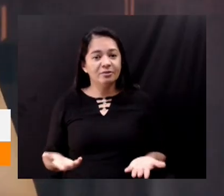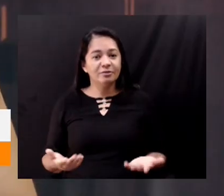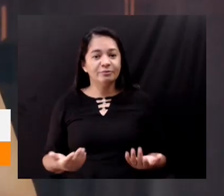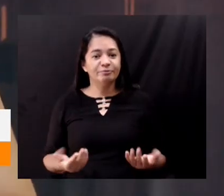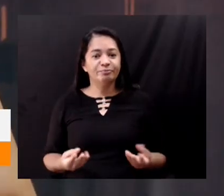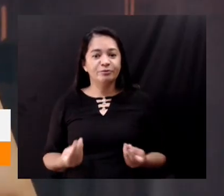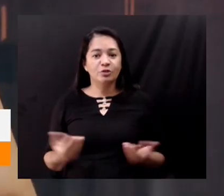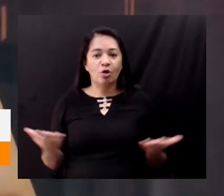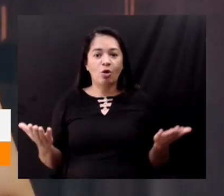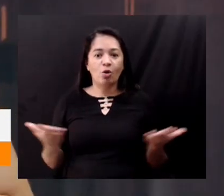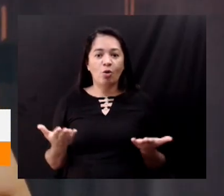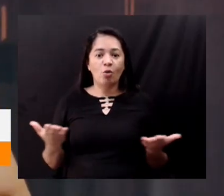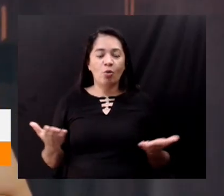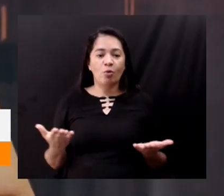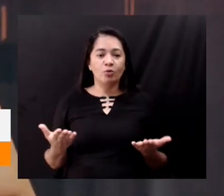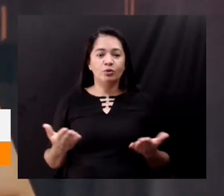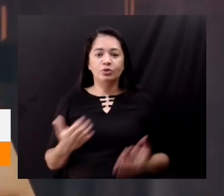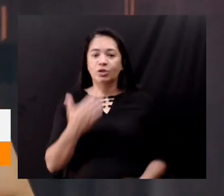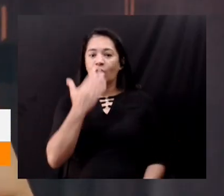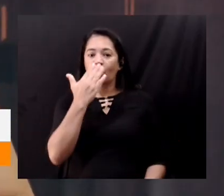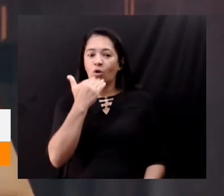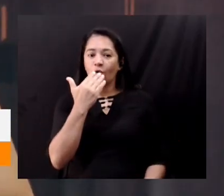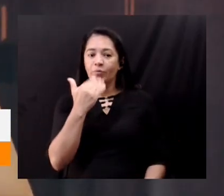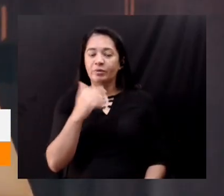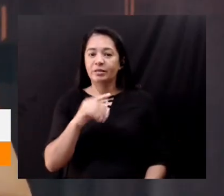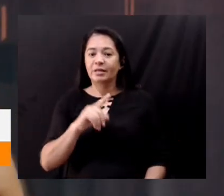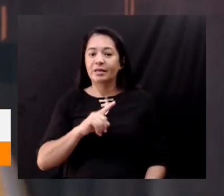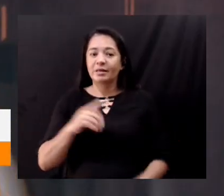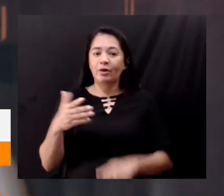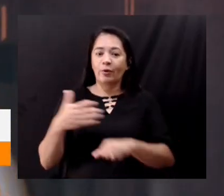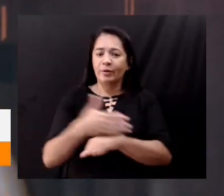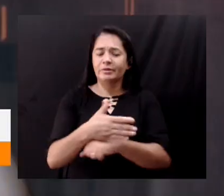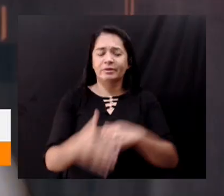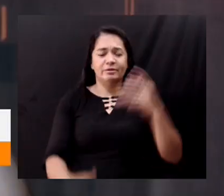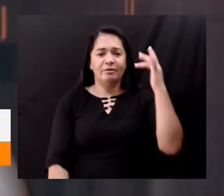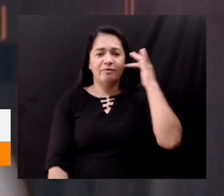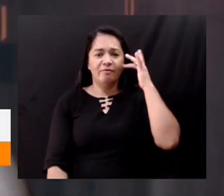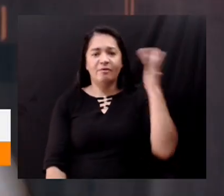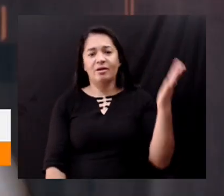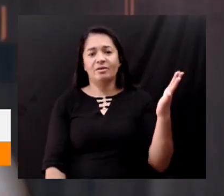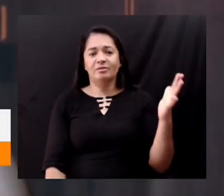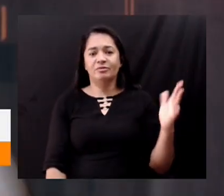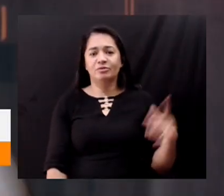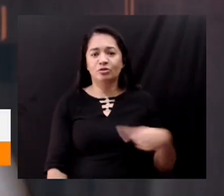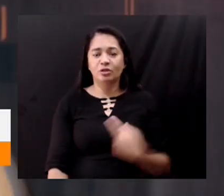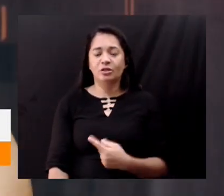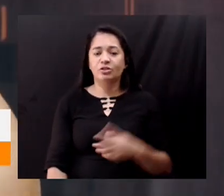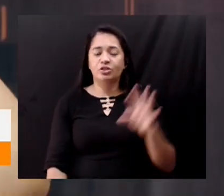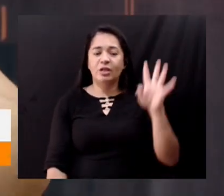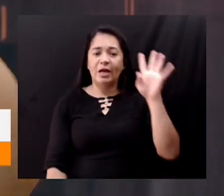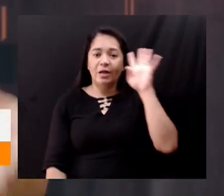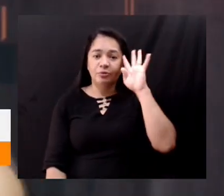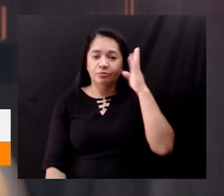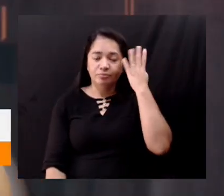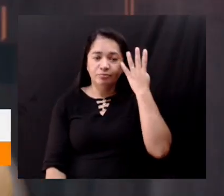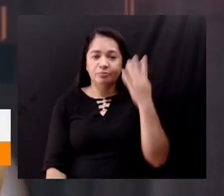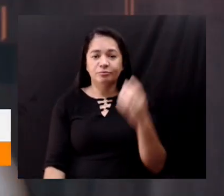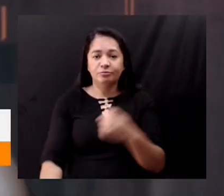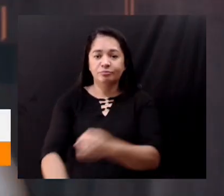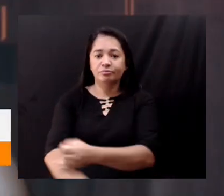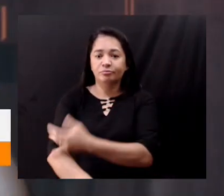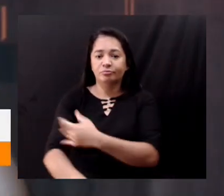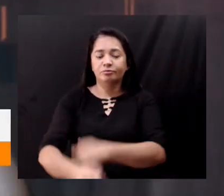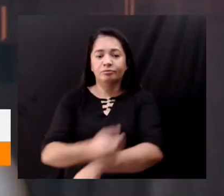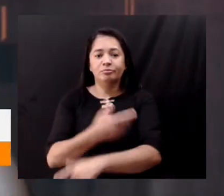dia, a alimentação ela tem um acesso muito fácil pra gente. Então pra gente resolver um problema emocional, nem sempre a gente quer parar para dar